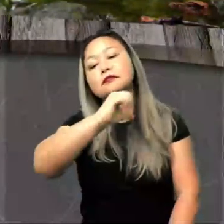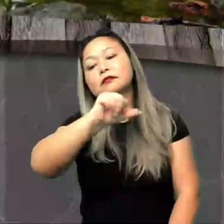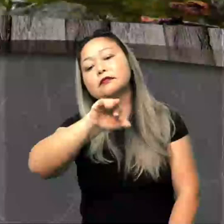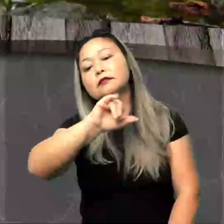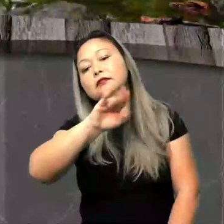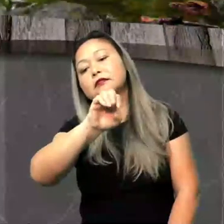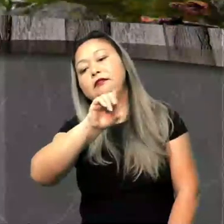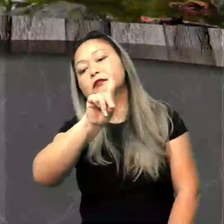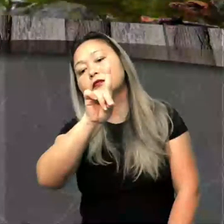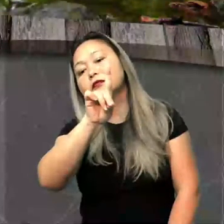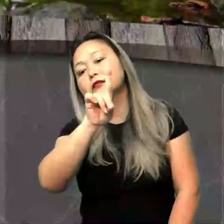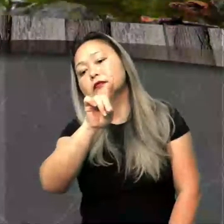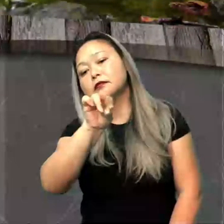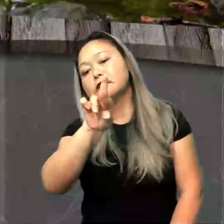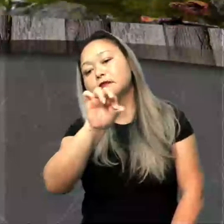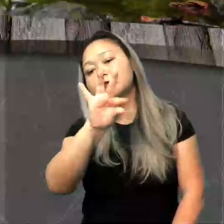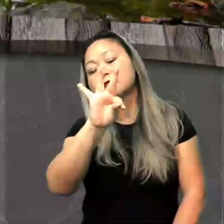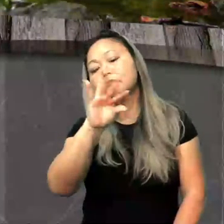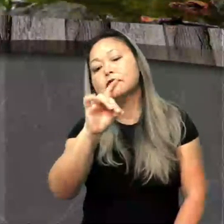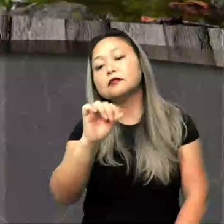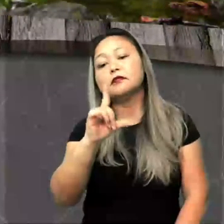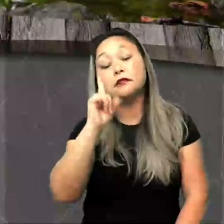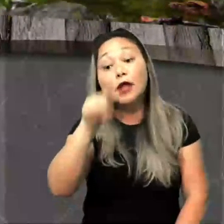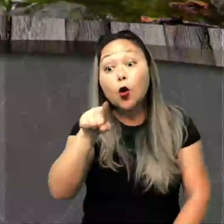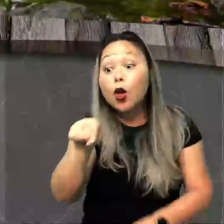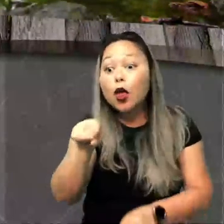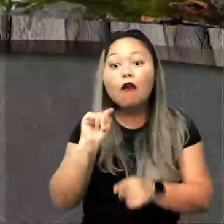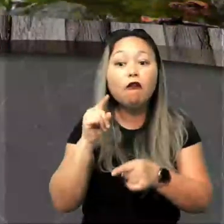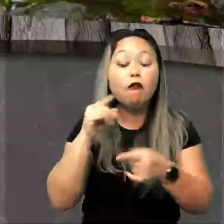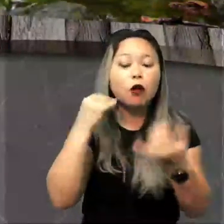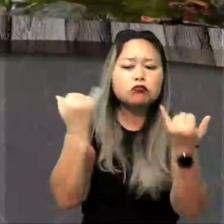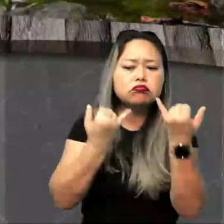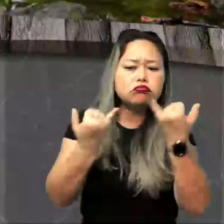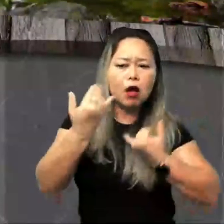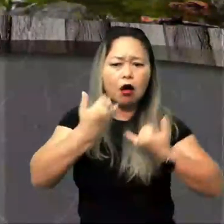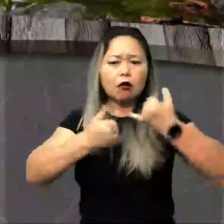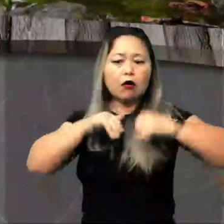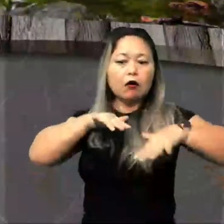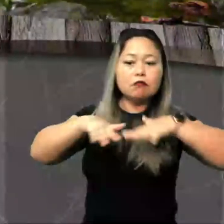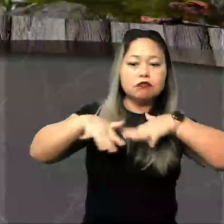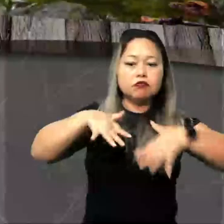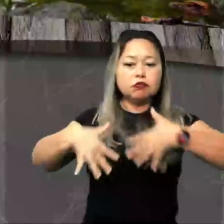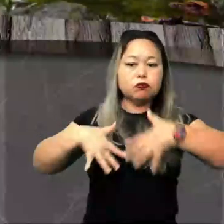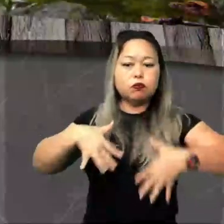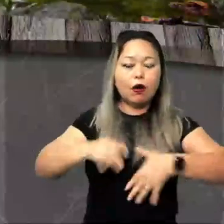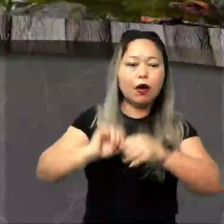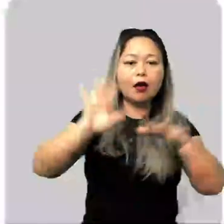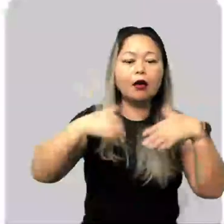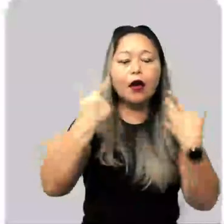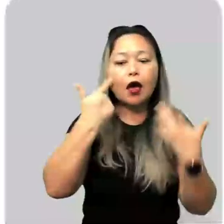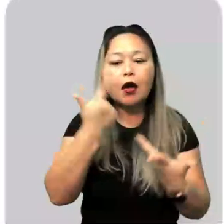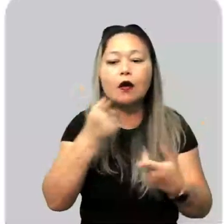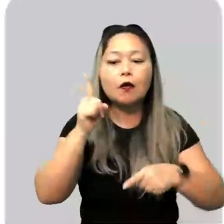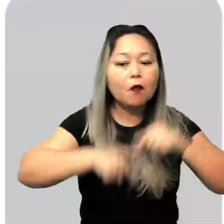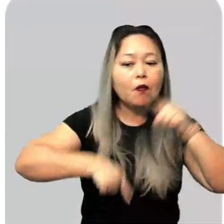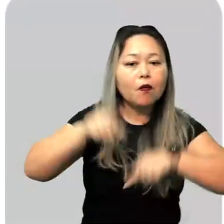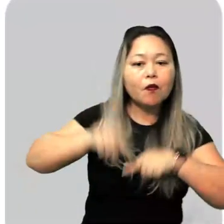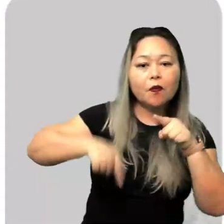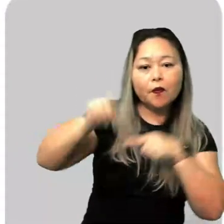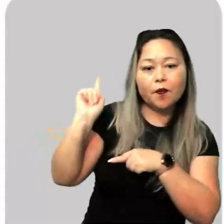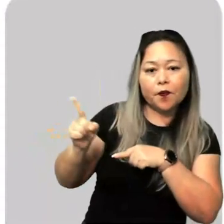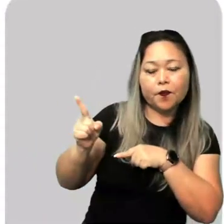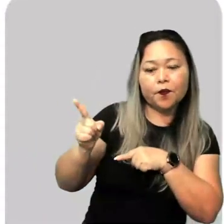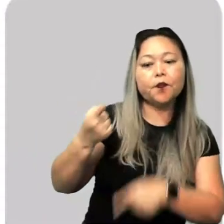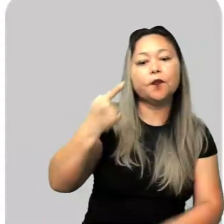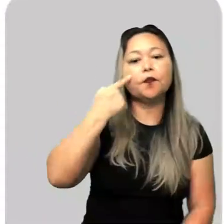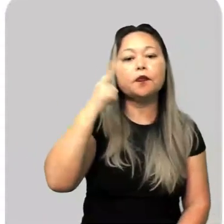Carboidratos. É isso mesmo. E eles são fonte de energia. Energia. Vamos lá? Dá uma olhada no nosso material.